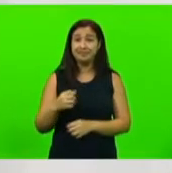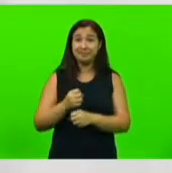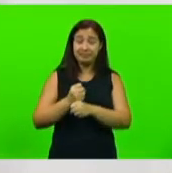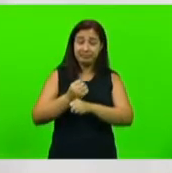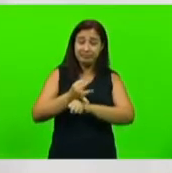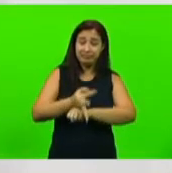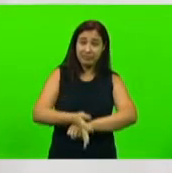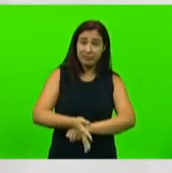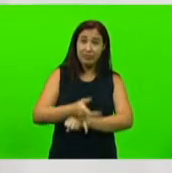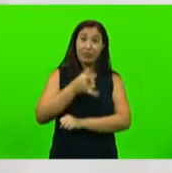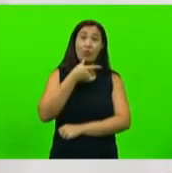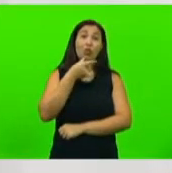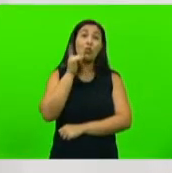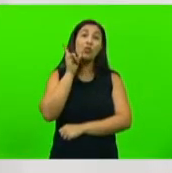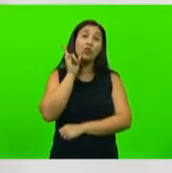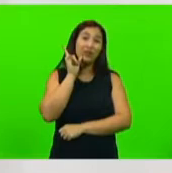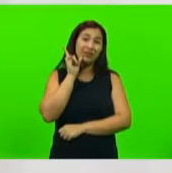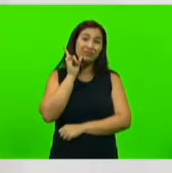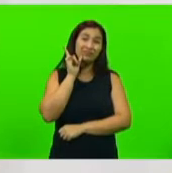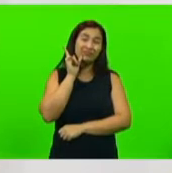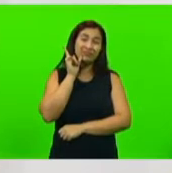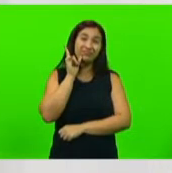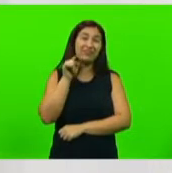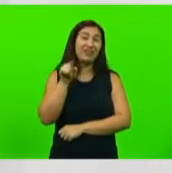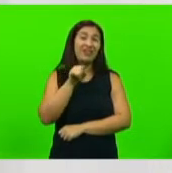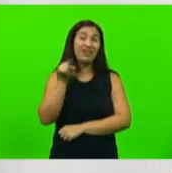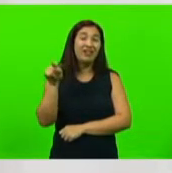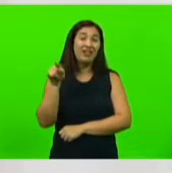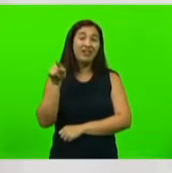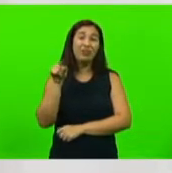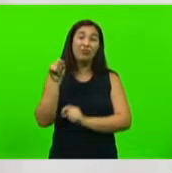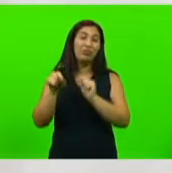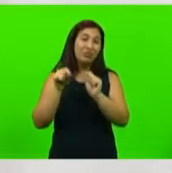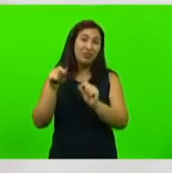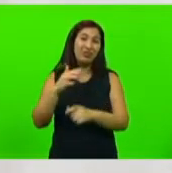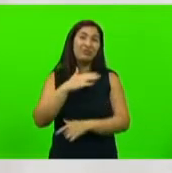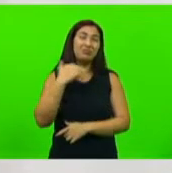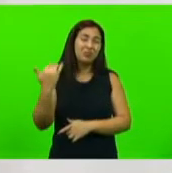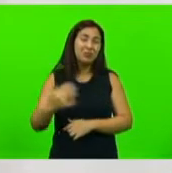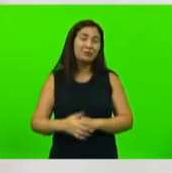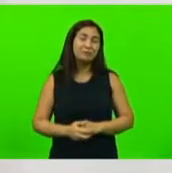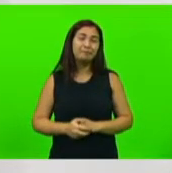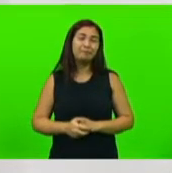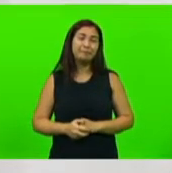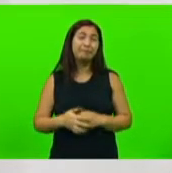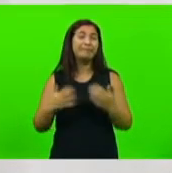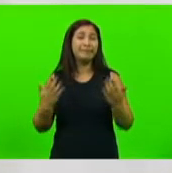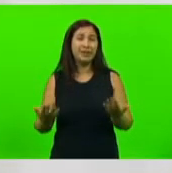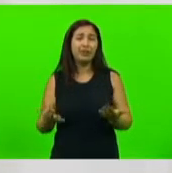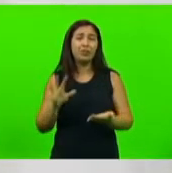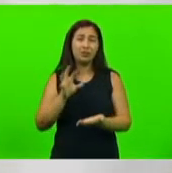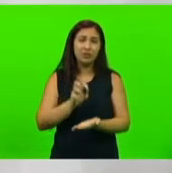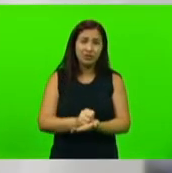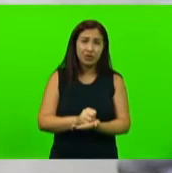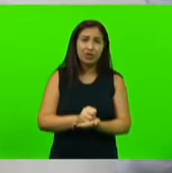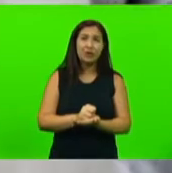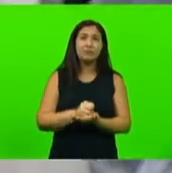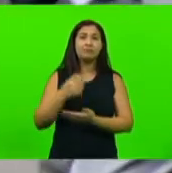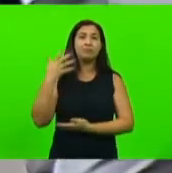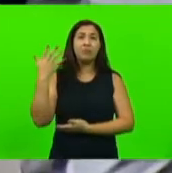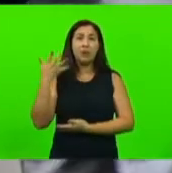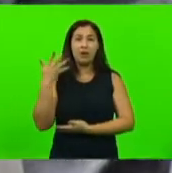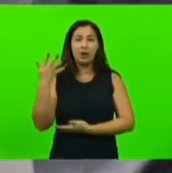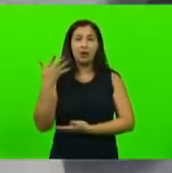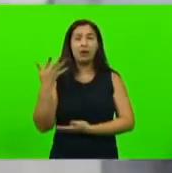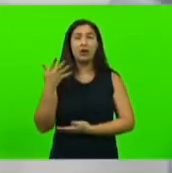de ontem, ele veio a falecer. Então, fazer o registro a